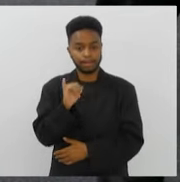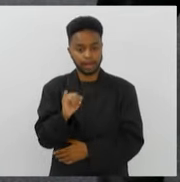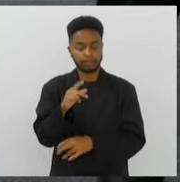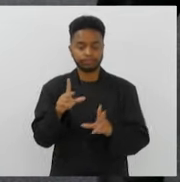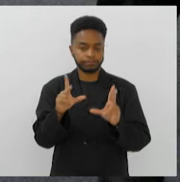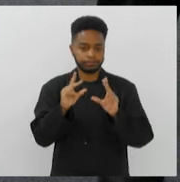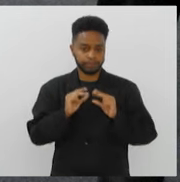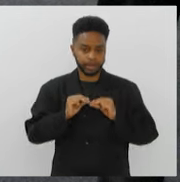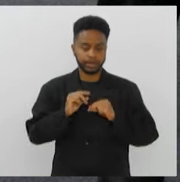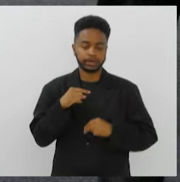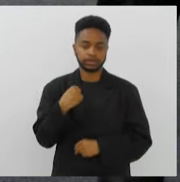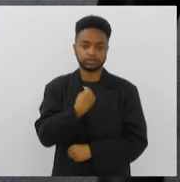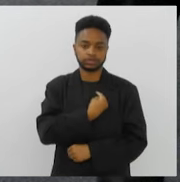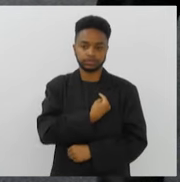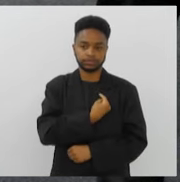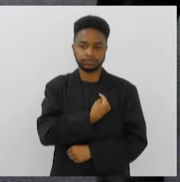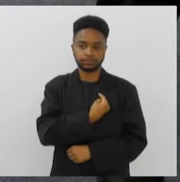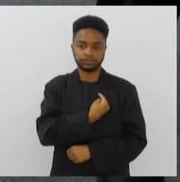nossas